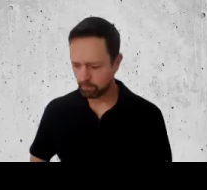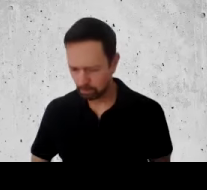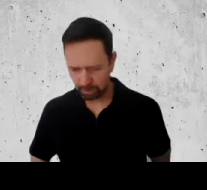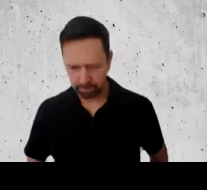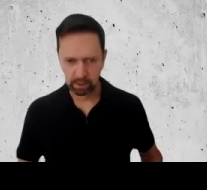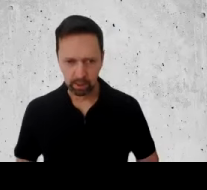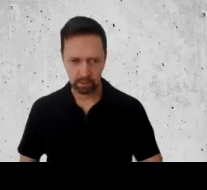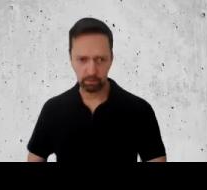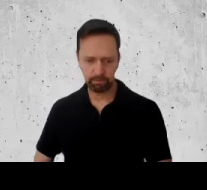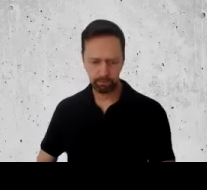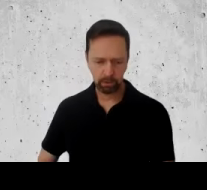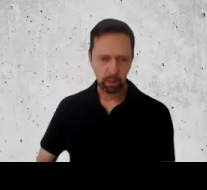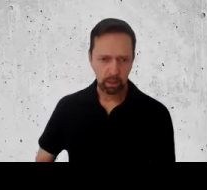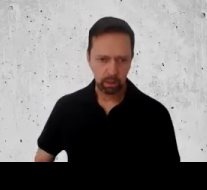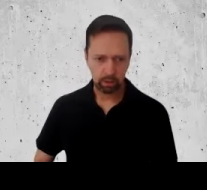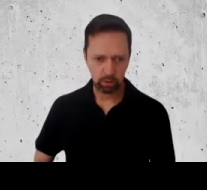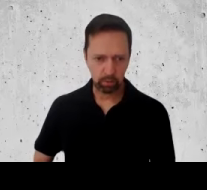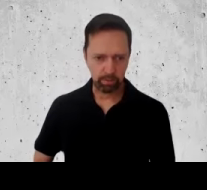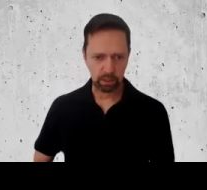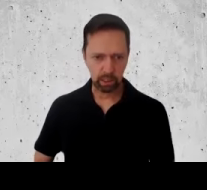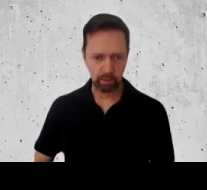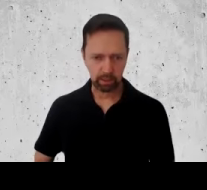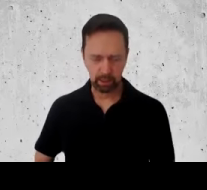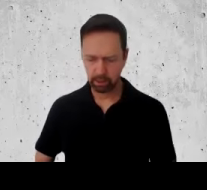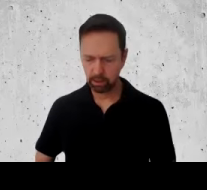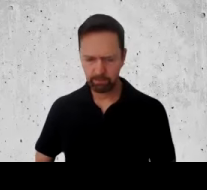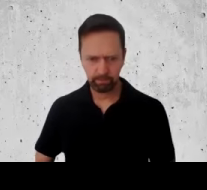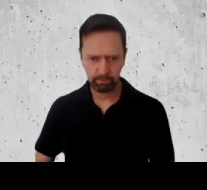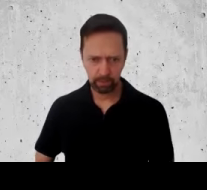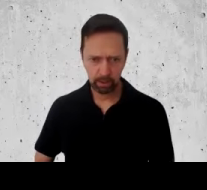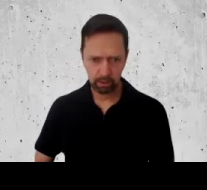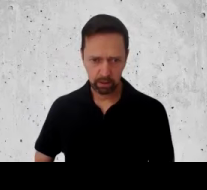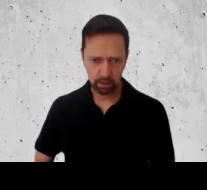Então, vamos para a apresentação. Deixa eu compartilhar minha tela aqui.